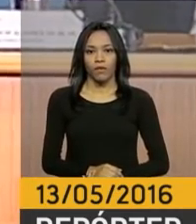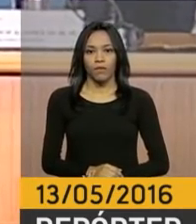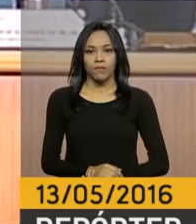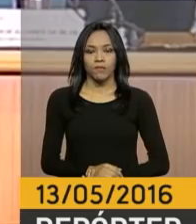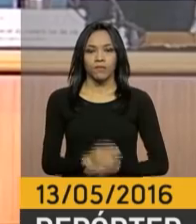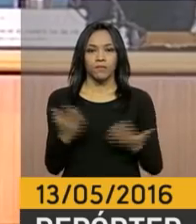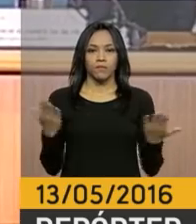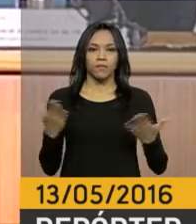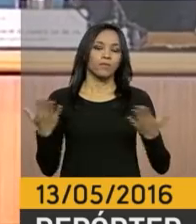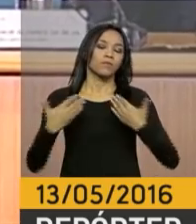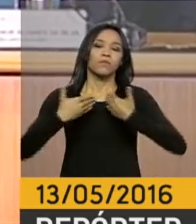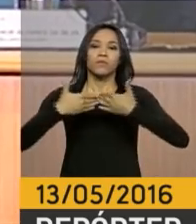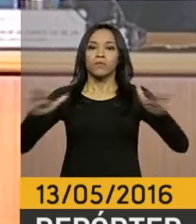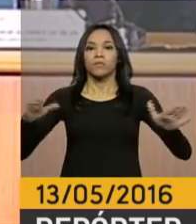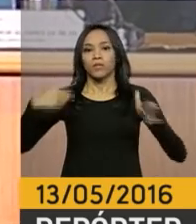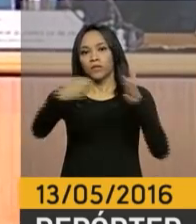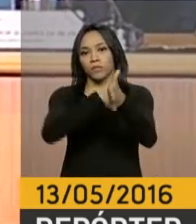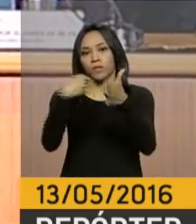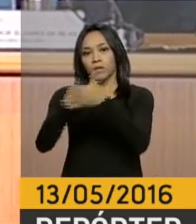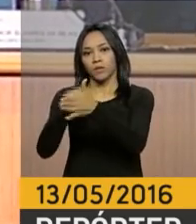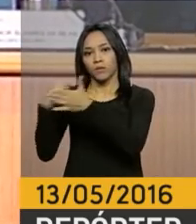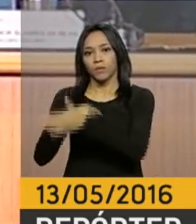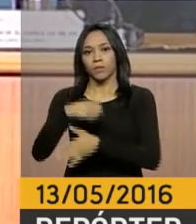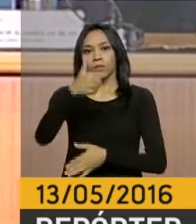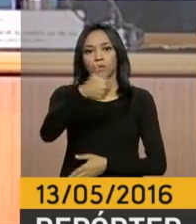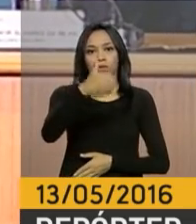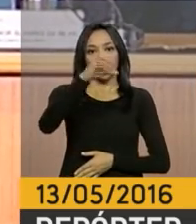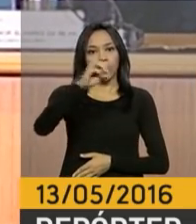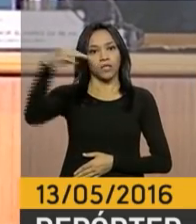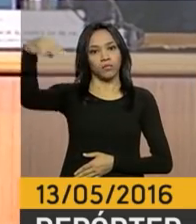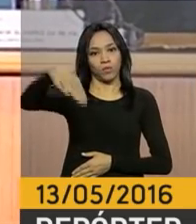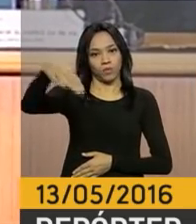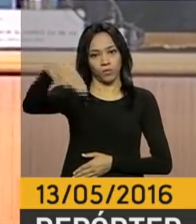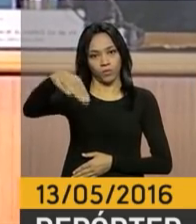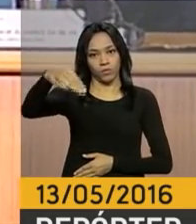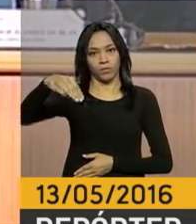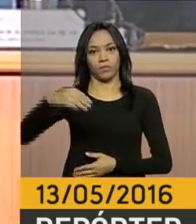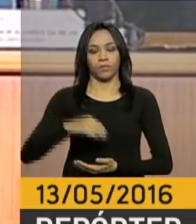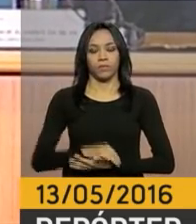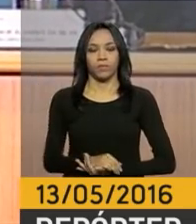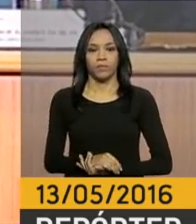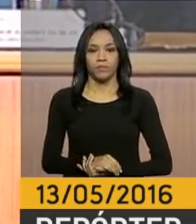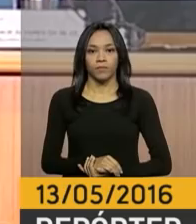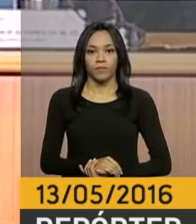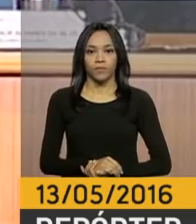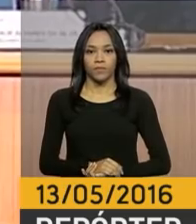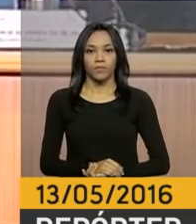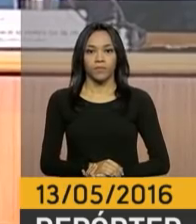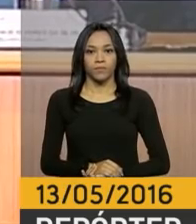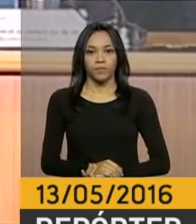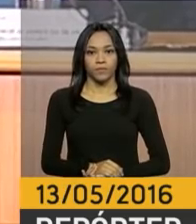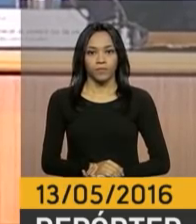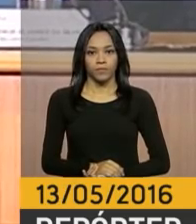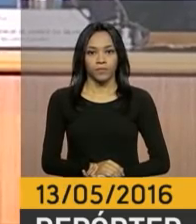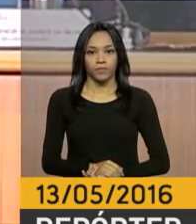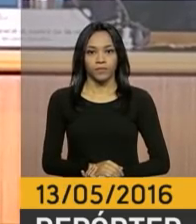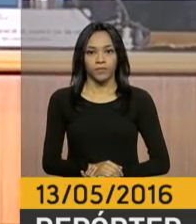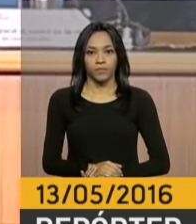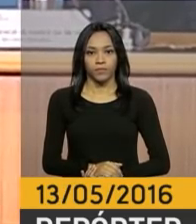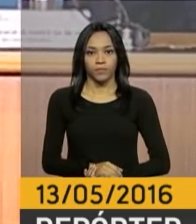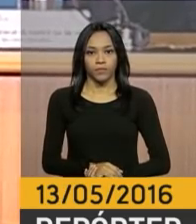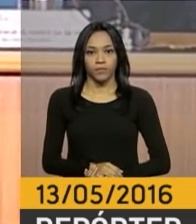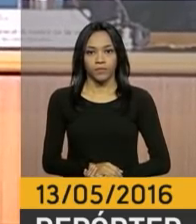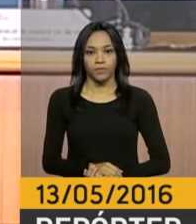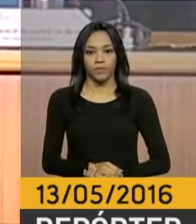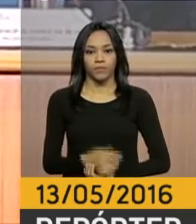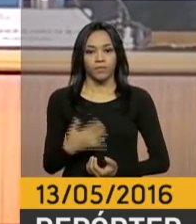perguntas para cerca de 10 minutos e aí depois a gente segue quebracho que não são retir